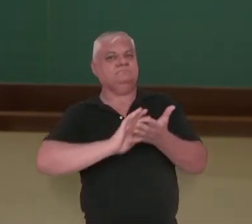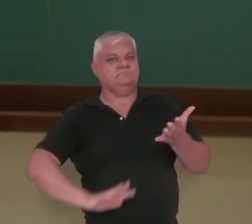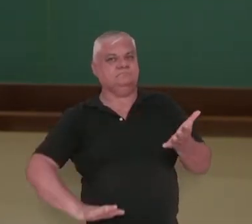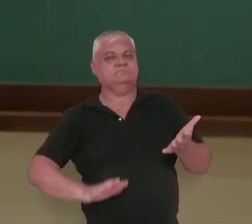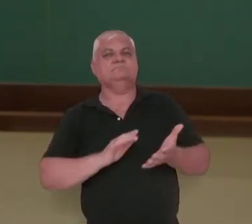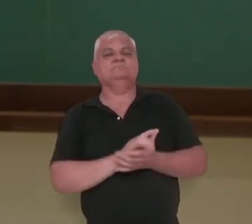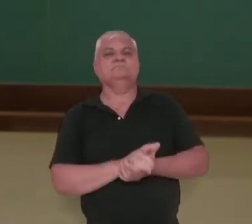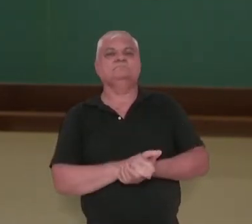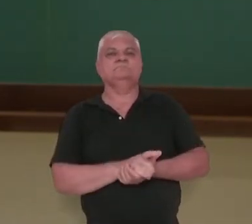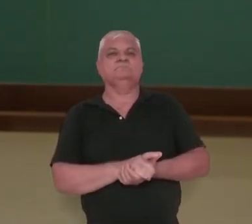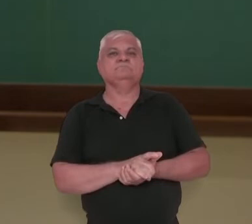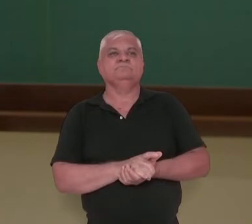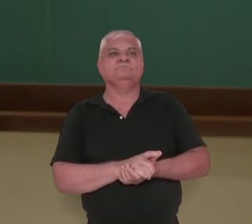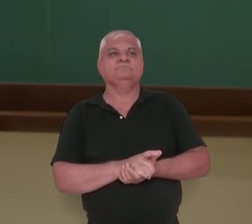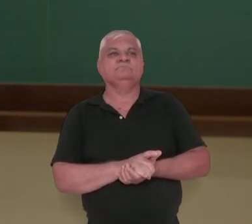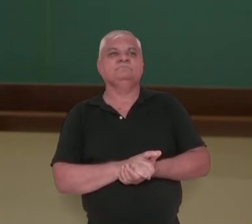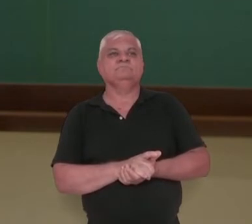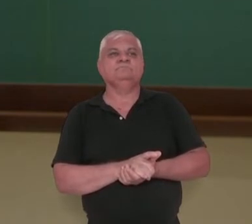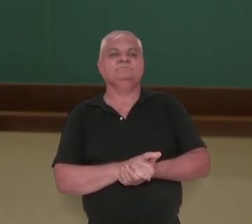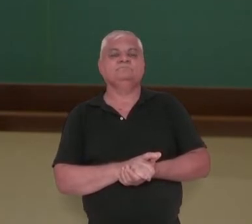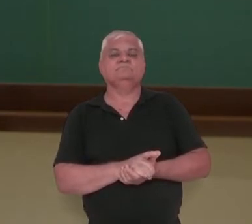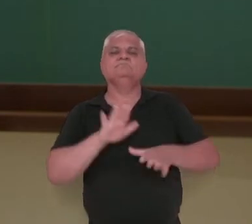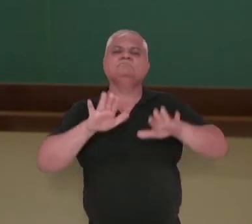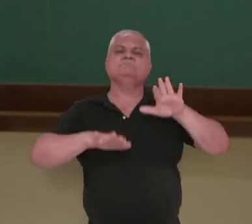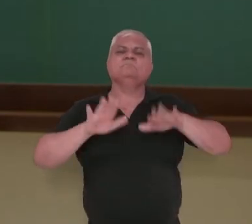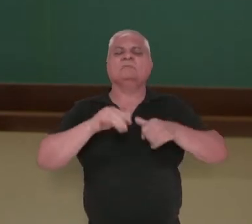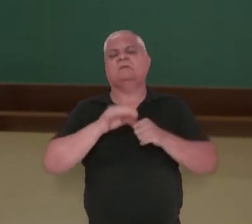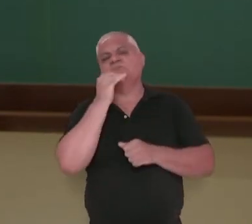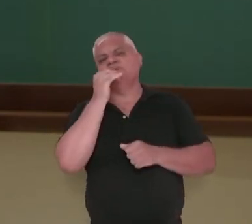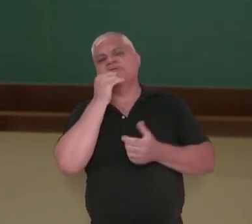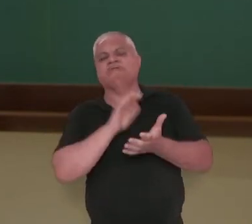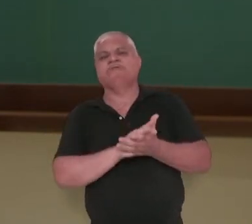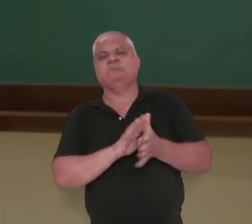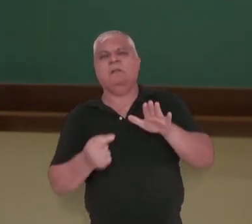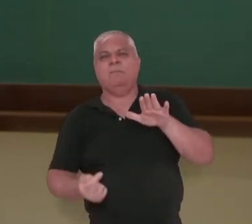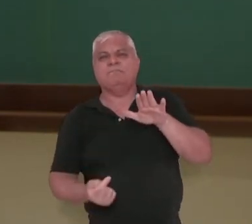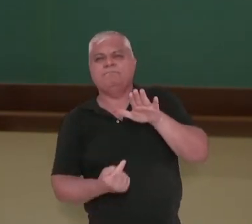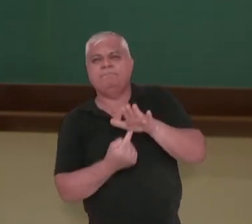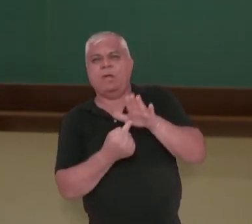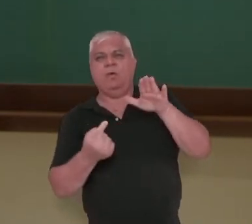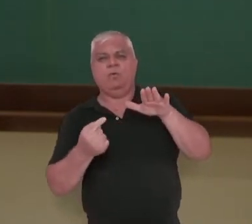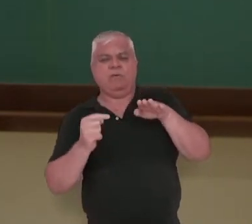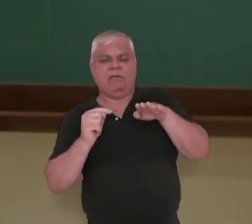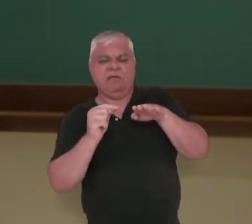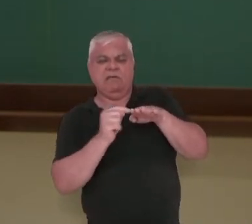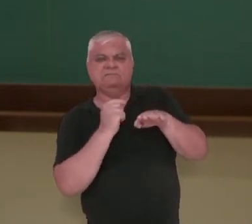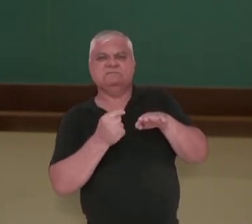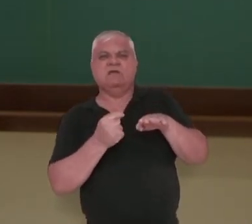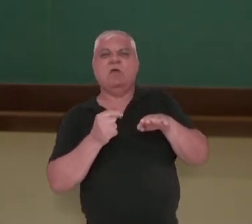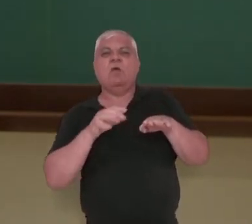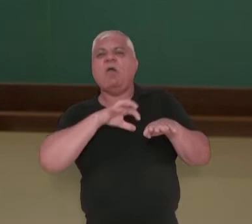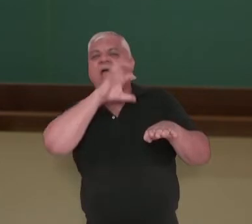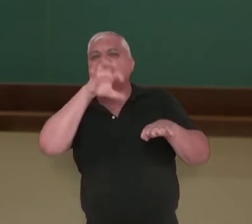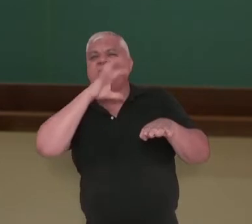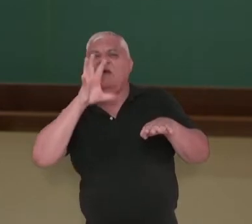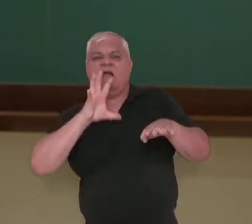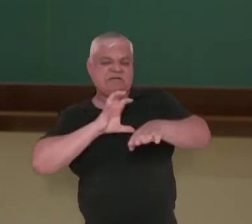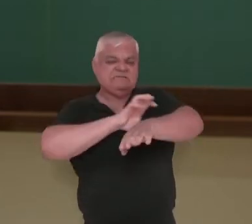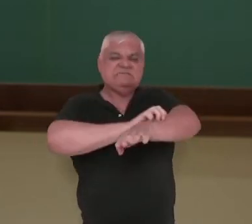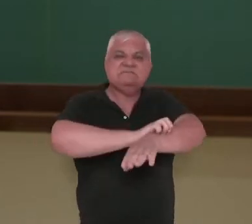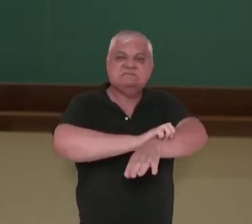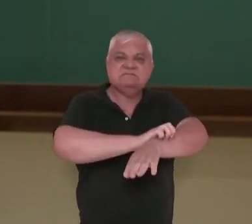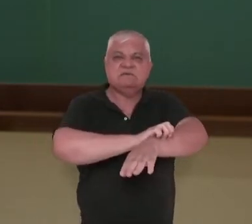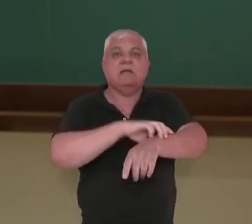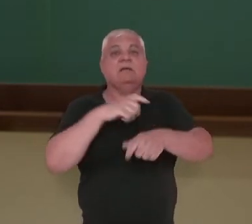Você topa? Quando nos ferimos com objetos enferrujados ou somos mordidos por animais, por exemplo,